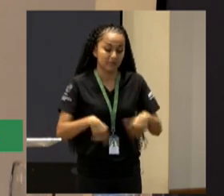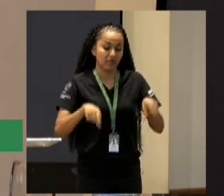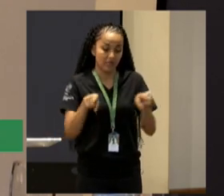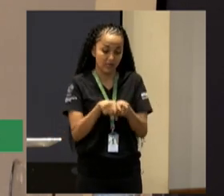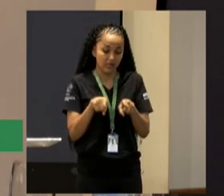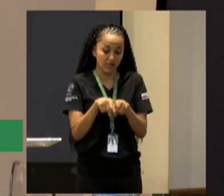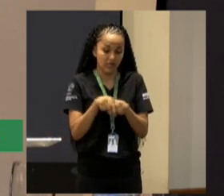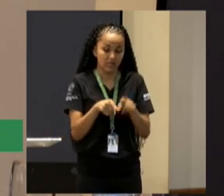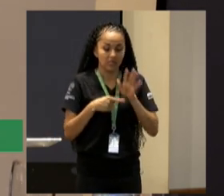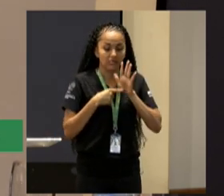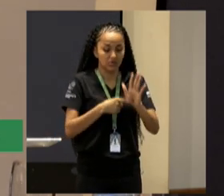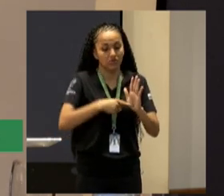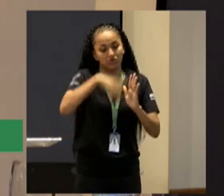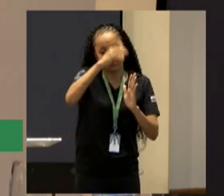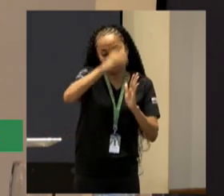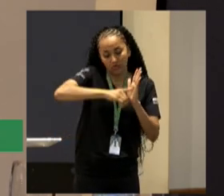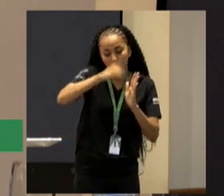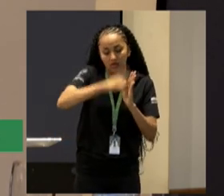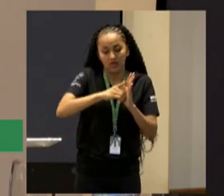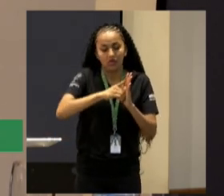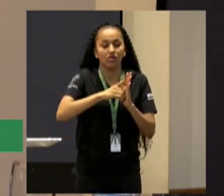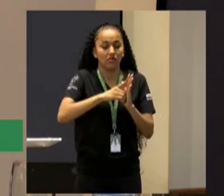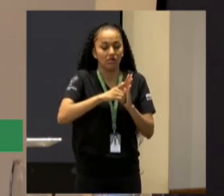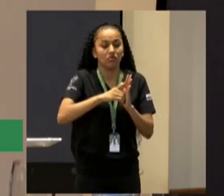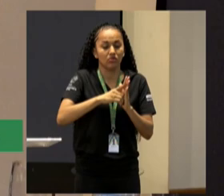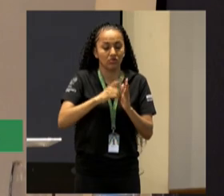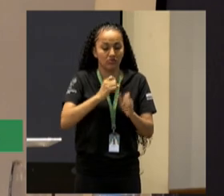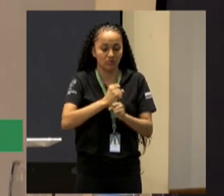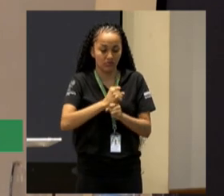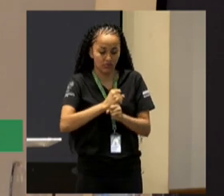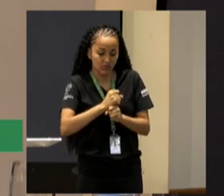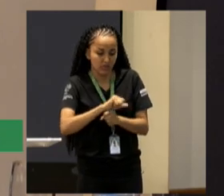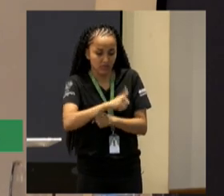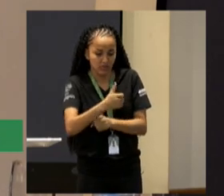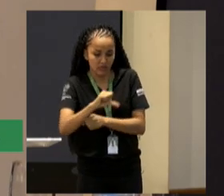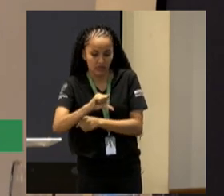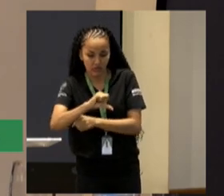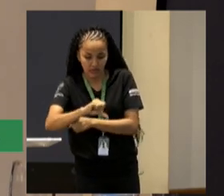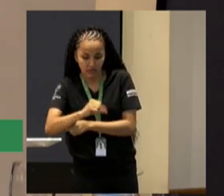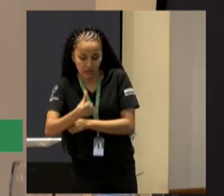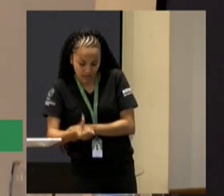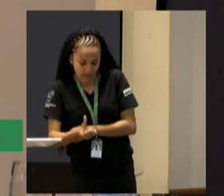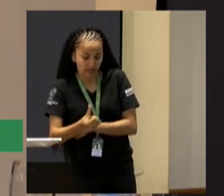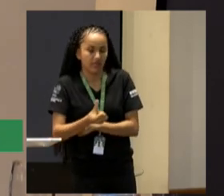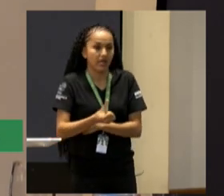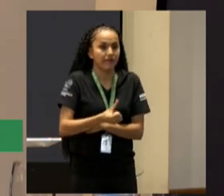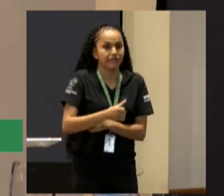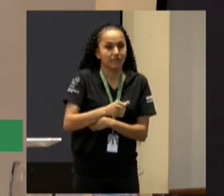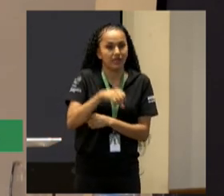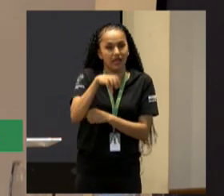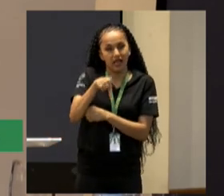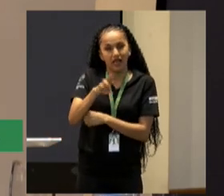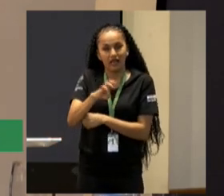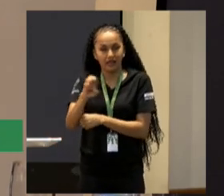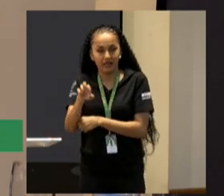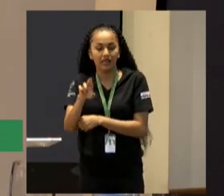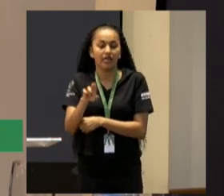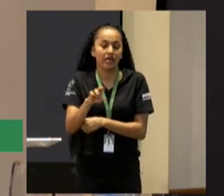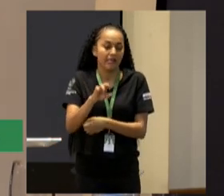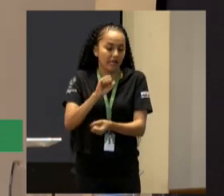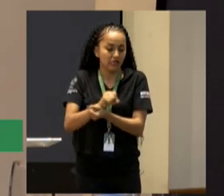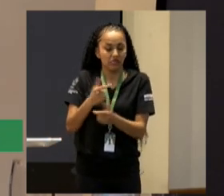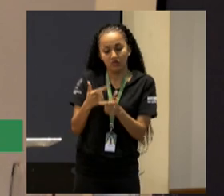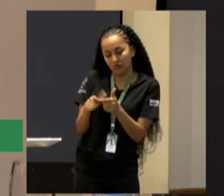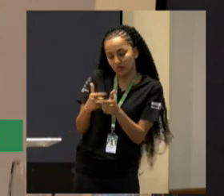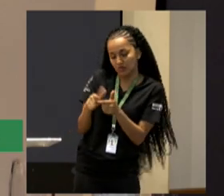se refletiu nos documentos normativos a partir de 1996 na nossa rede. A ERERPA deixou de ser um